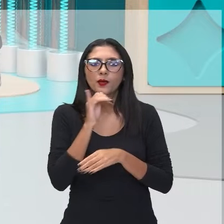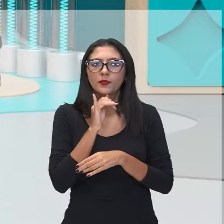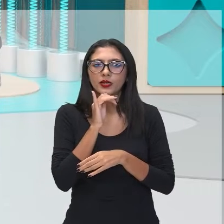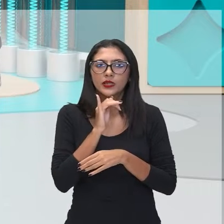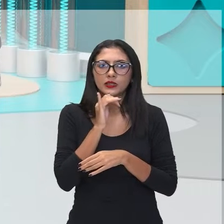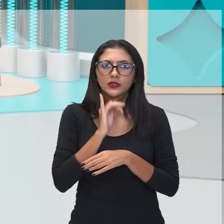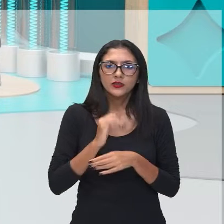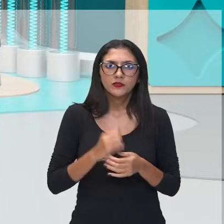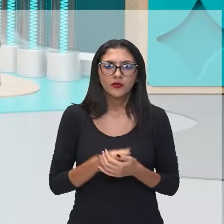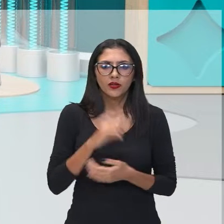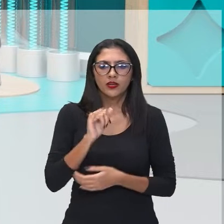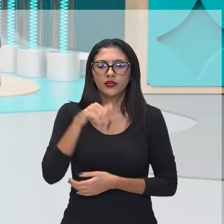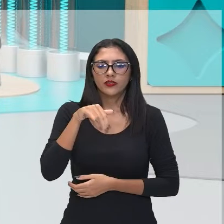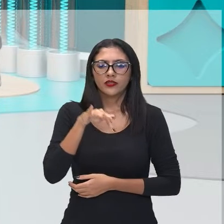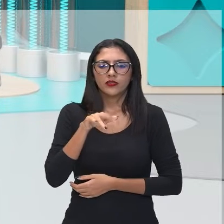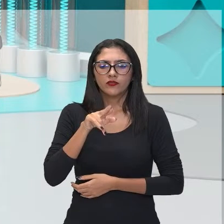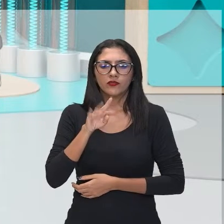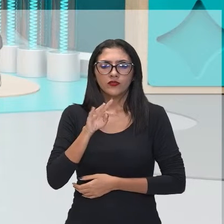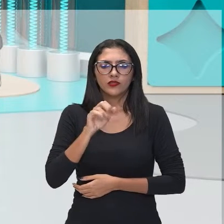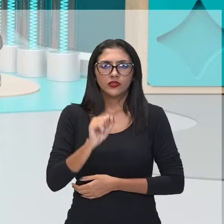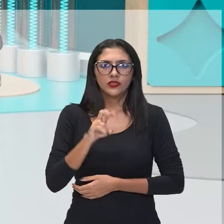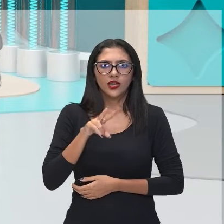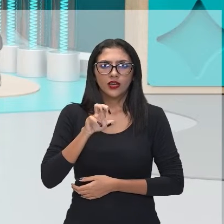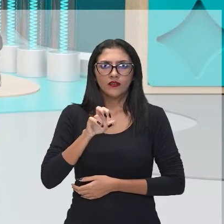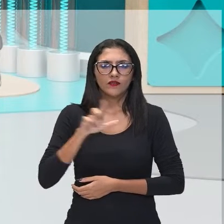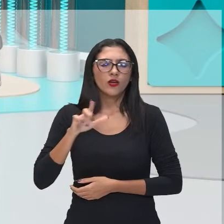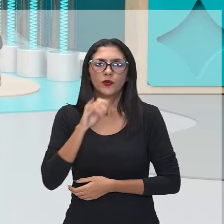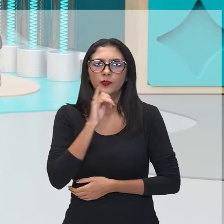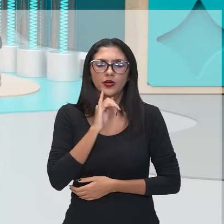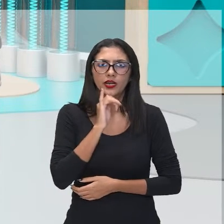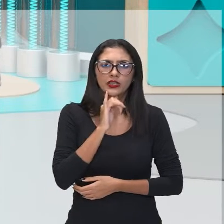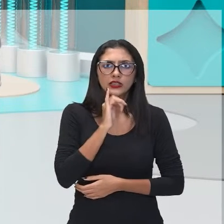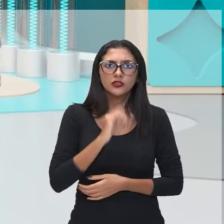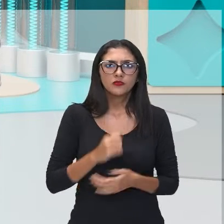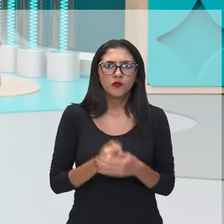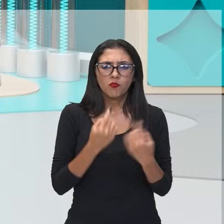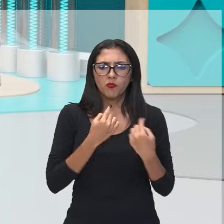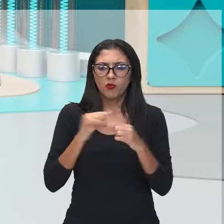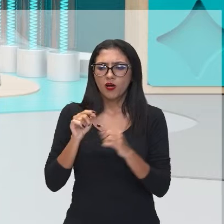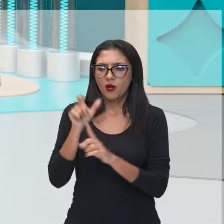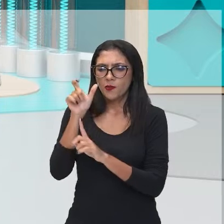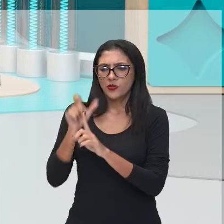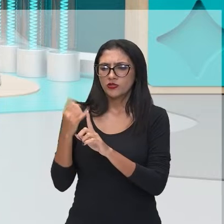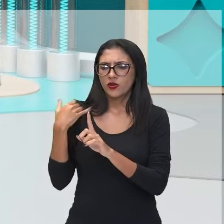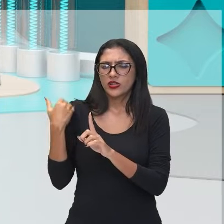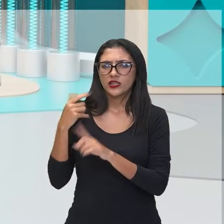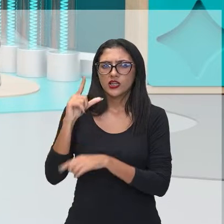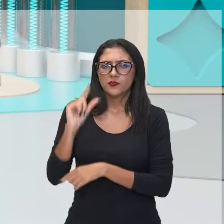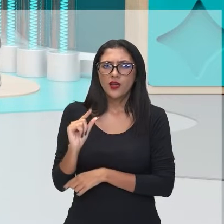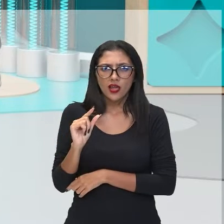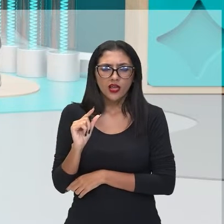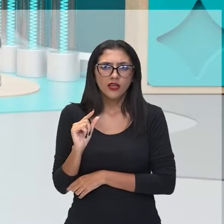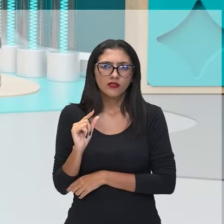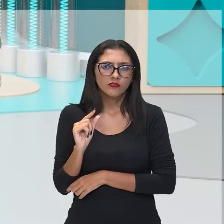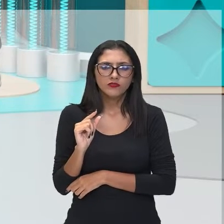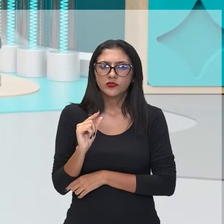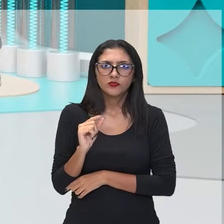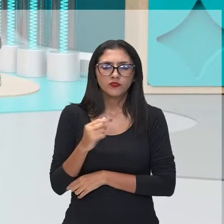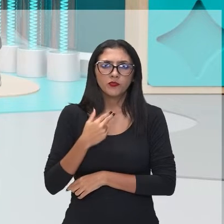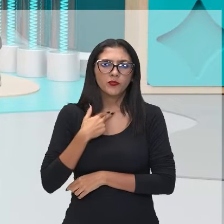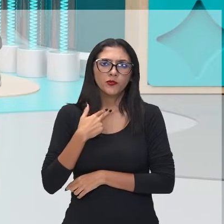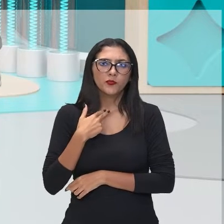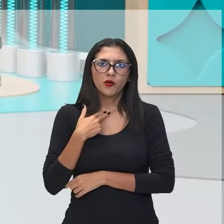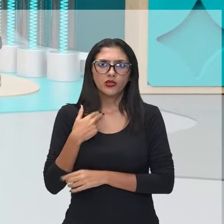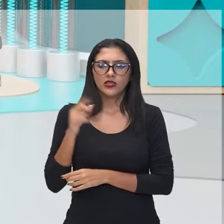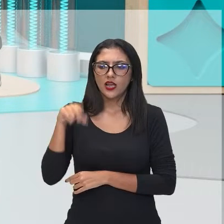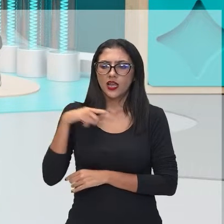ou seja, quando a ideia de que não se pode atribuir ao menor, né, o fato, ou seja, não se pode criminalizar porque